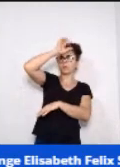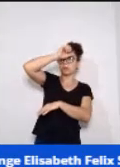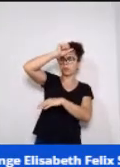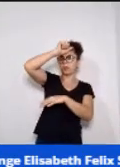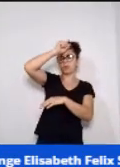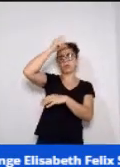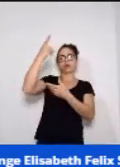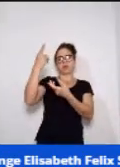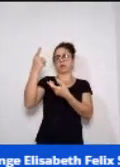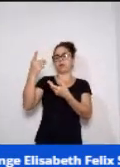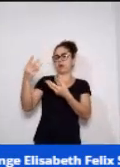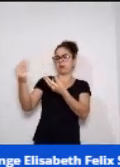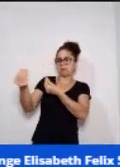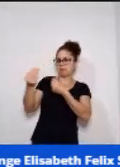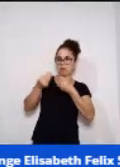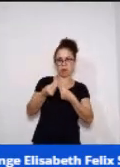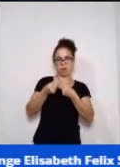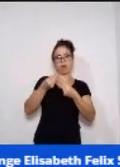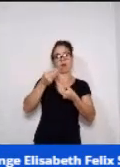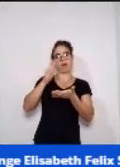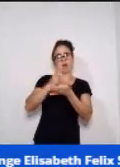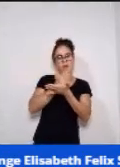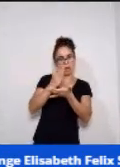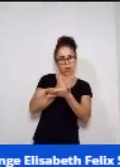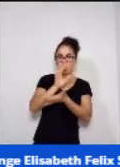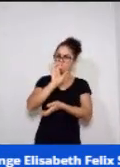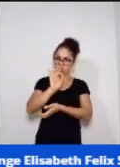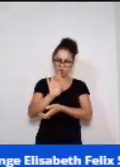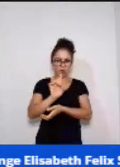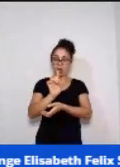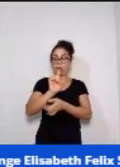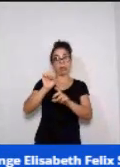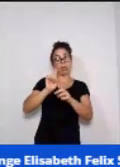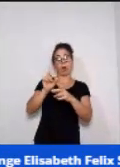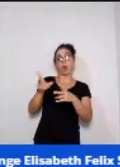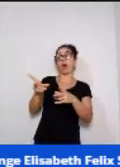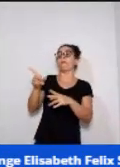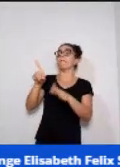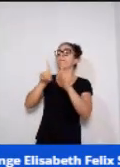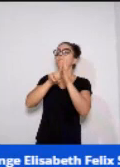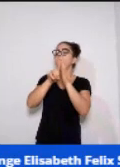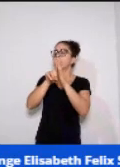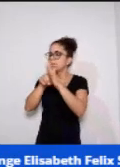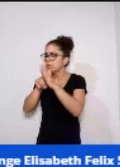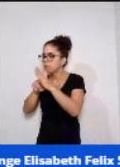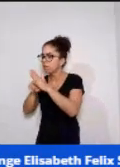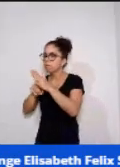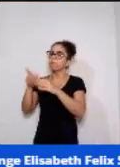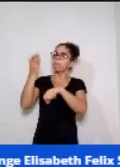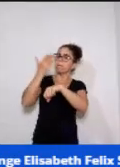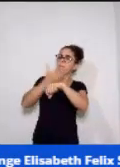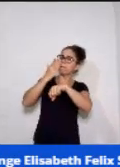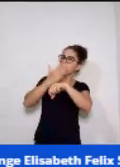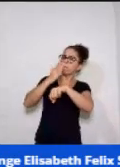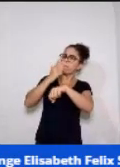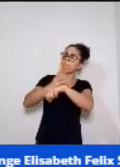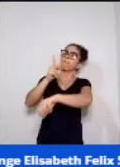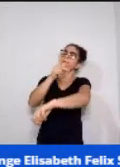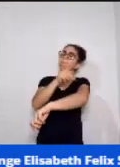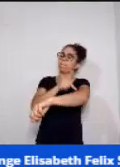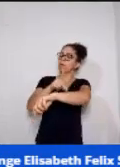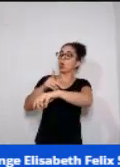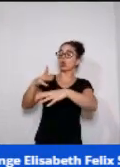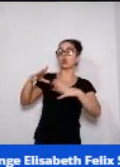as entregas dos cadernos, mas em analisar as práticas pedagógicas de todos os envolvidos,